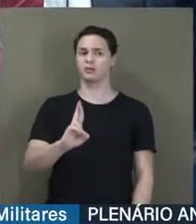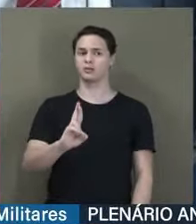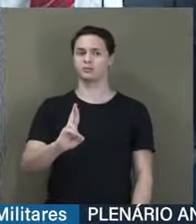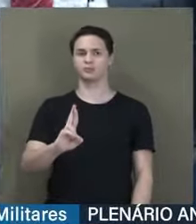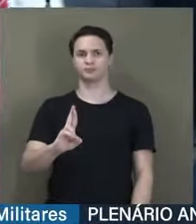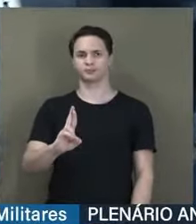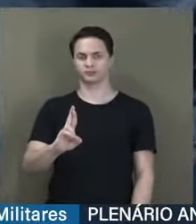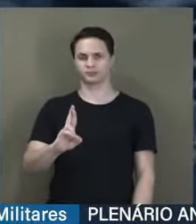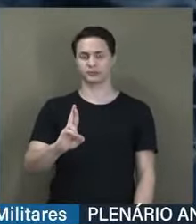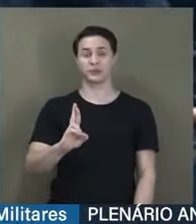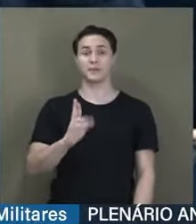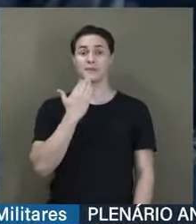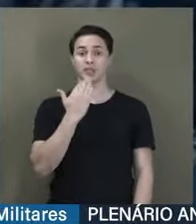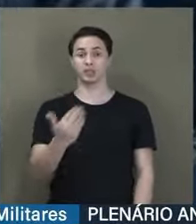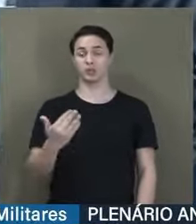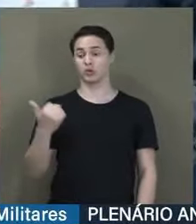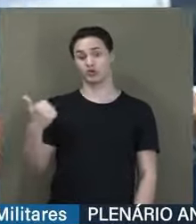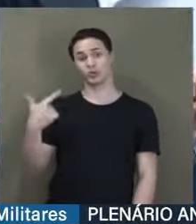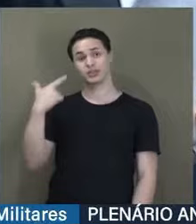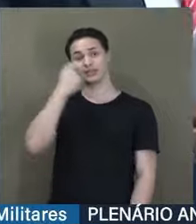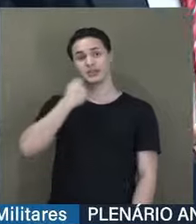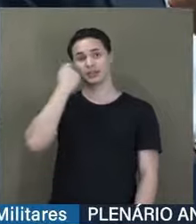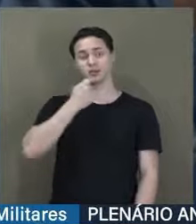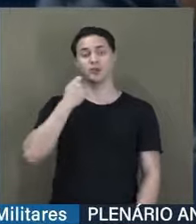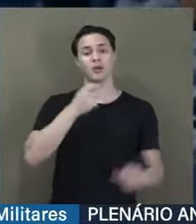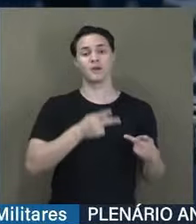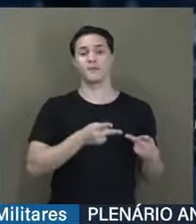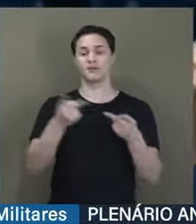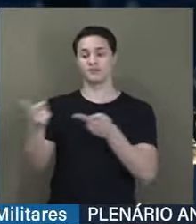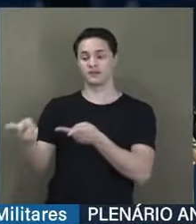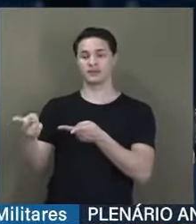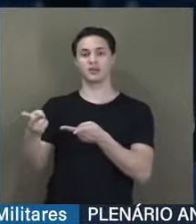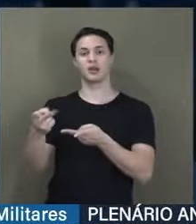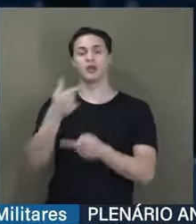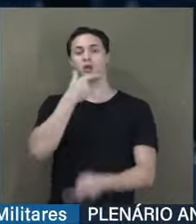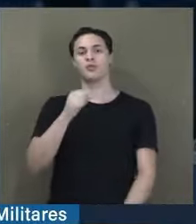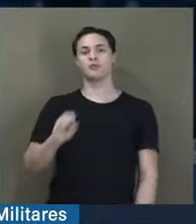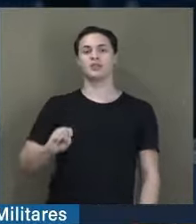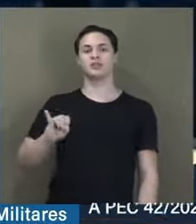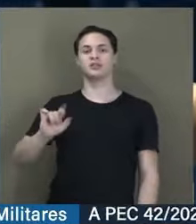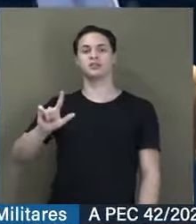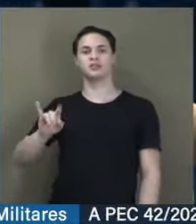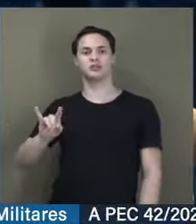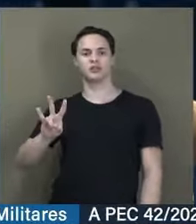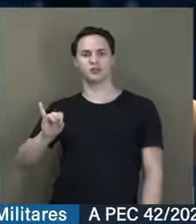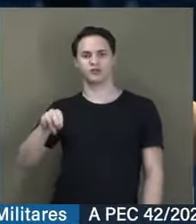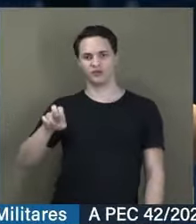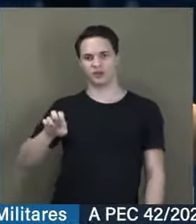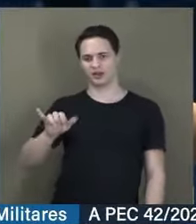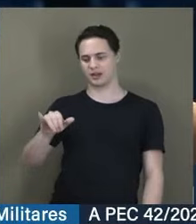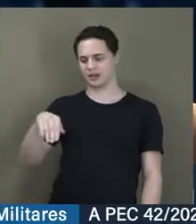de um requerimento de 12 senadores da República para visitar o Silvinei Marques. Primeiro